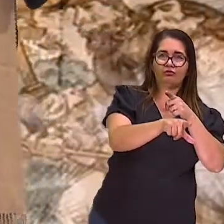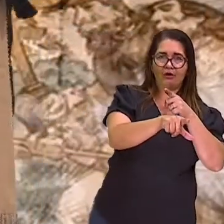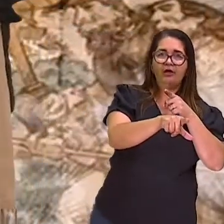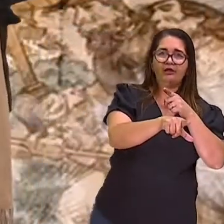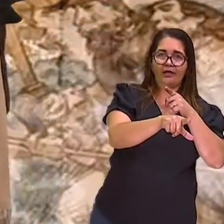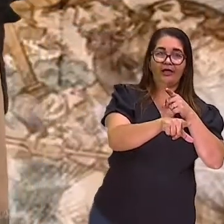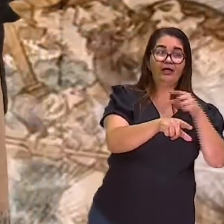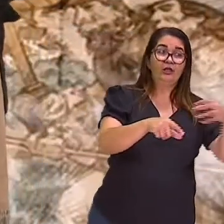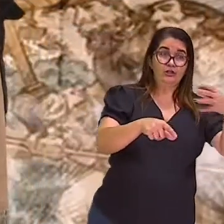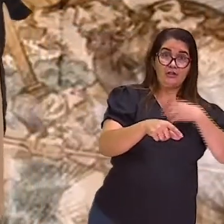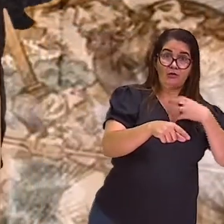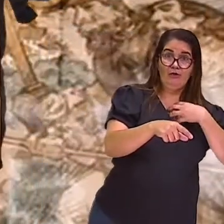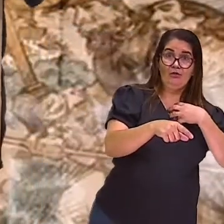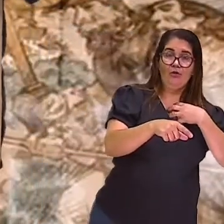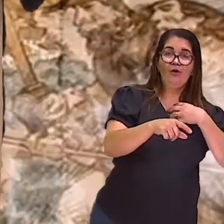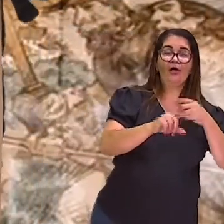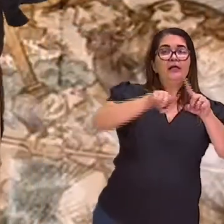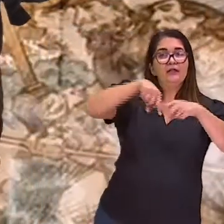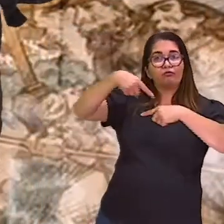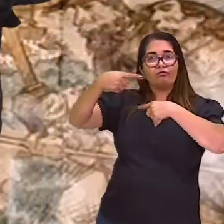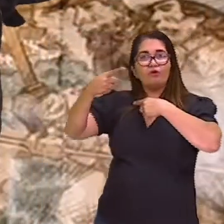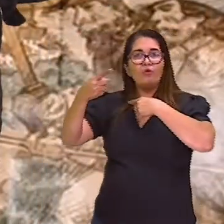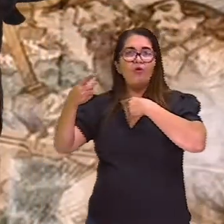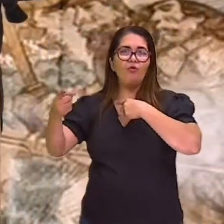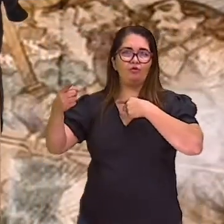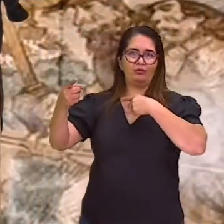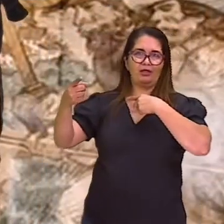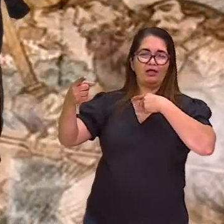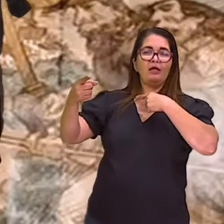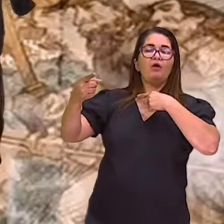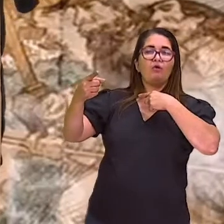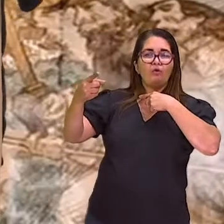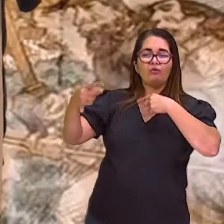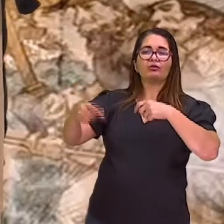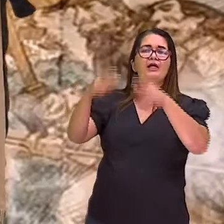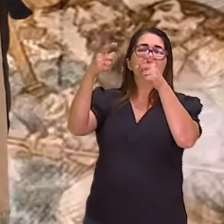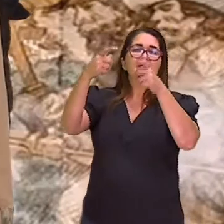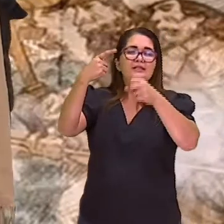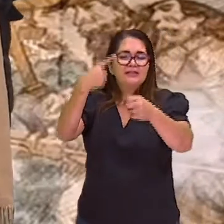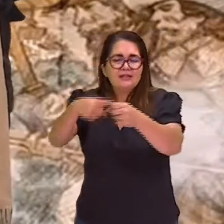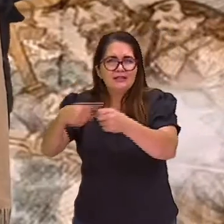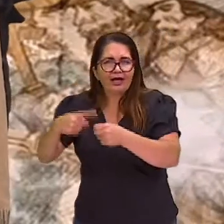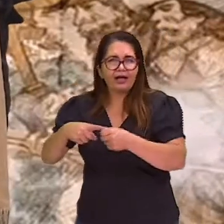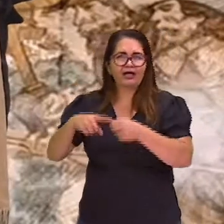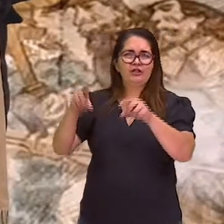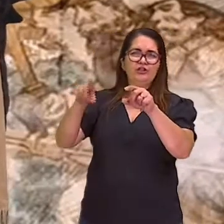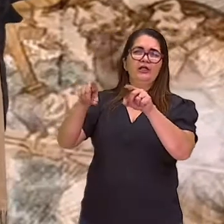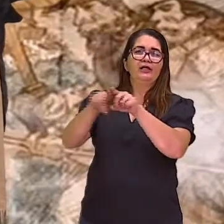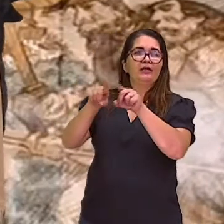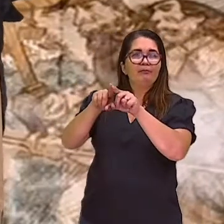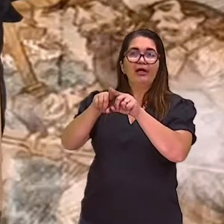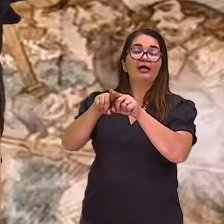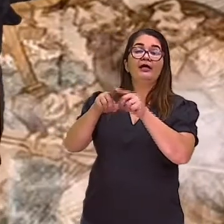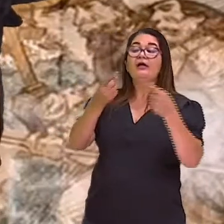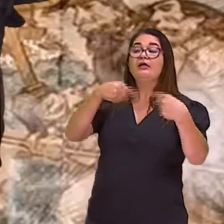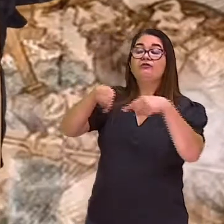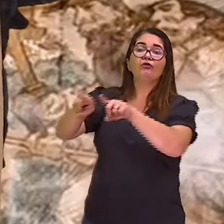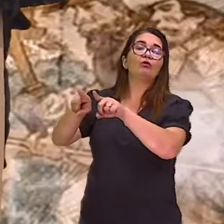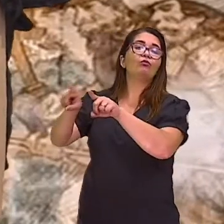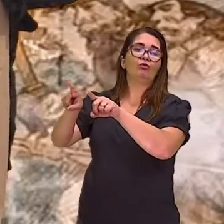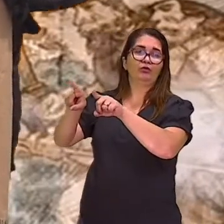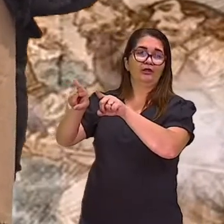Pernambuco, outra capitania brasileira que prosperava com a produção de açúcar. Em